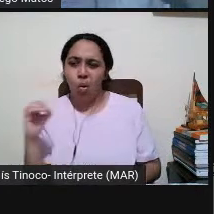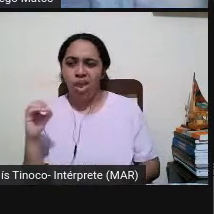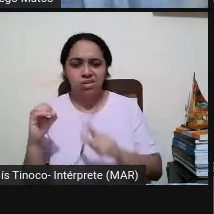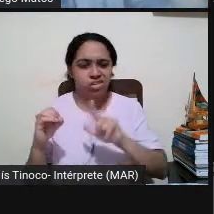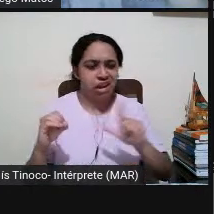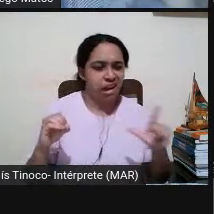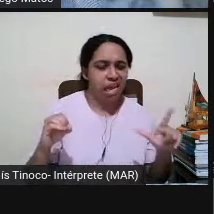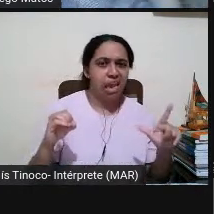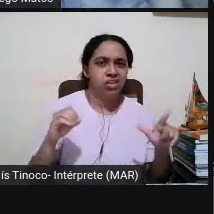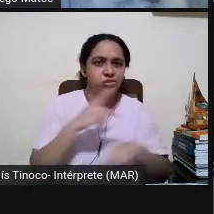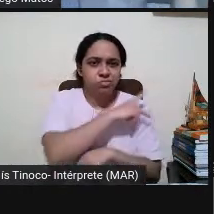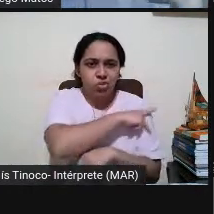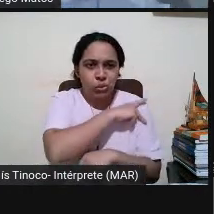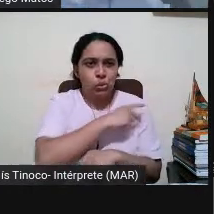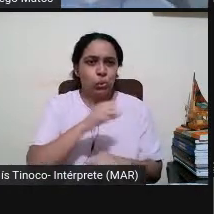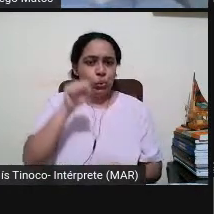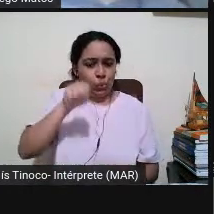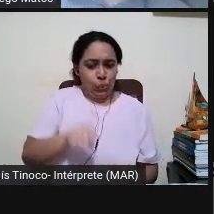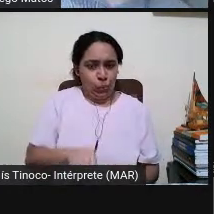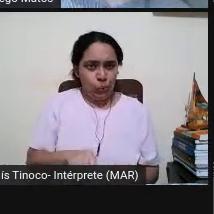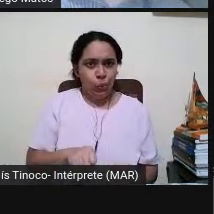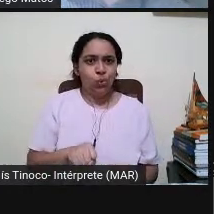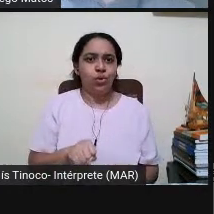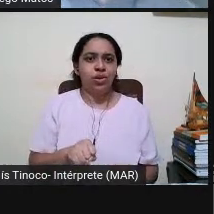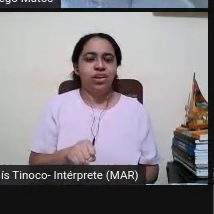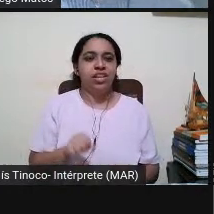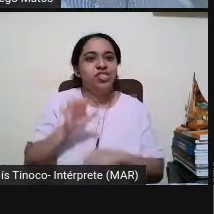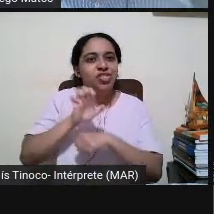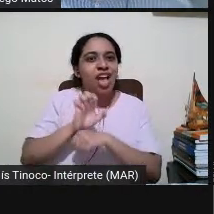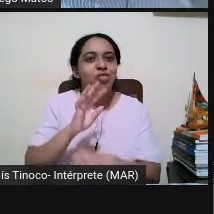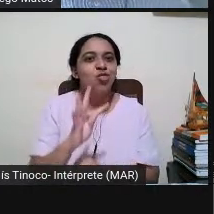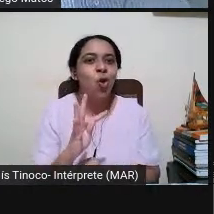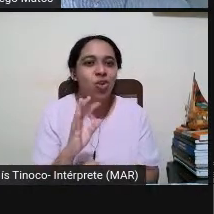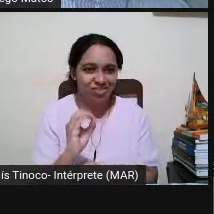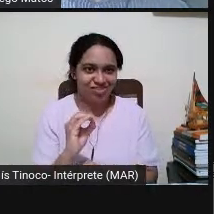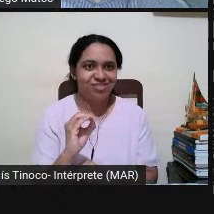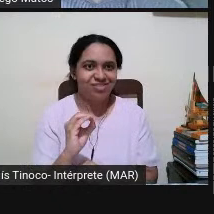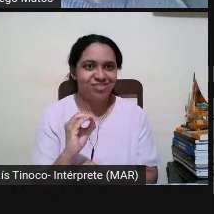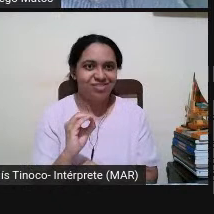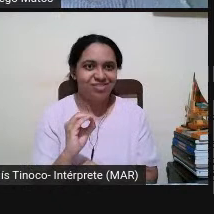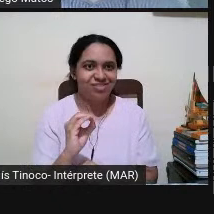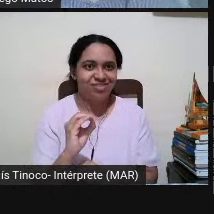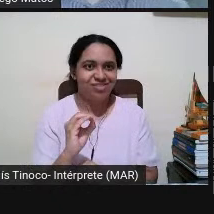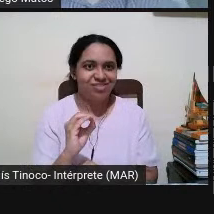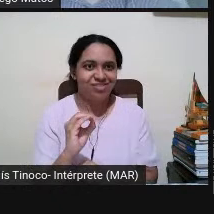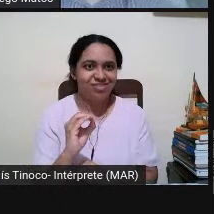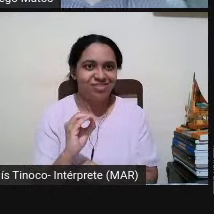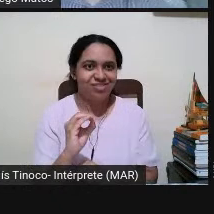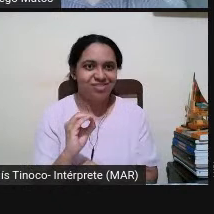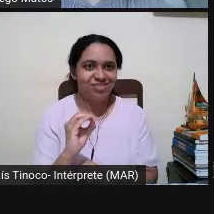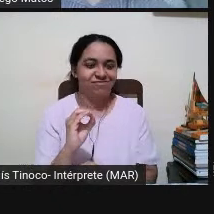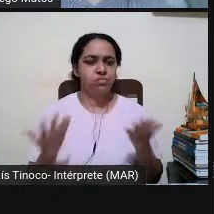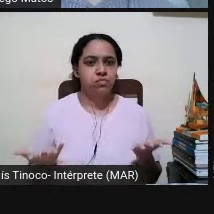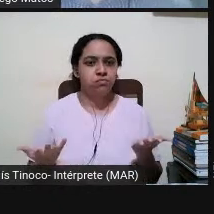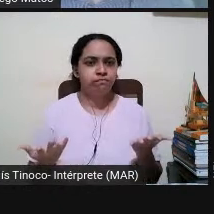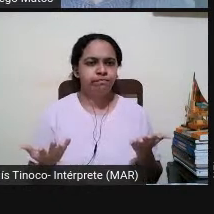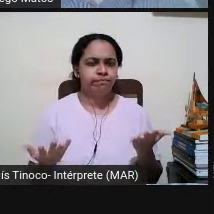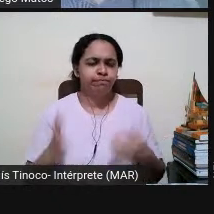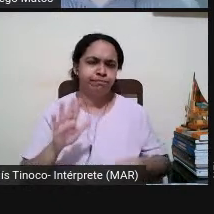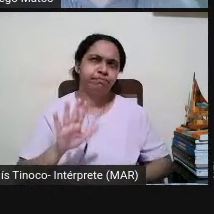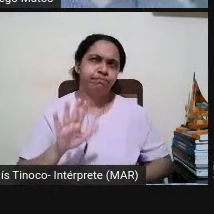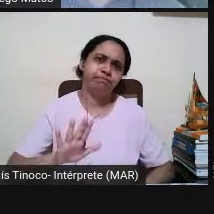para o leste pro lado do Piauí para o sul indo lá para o Estado do Tocantins e aí você vai me perguntar tu é Diego